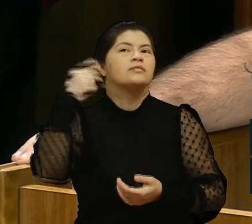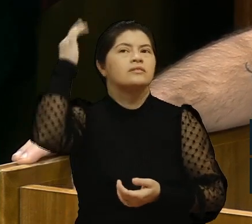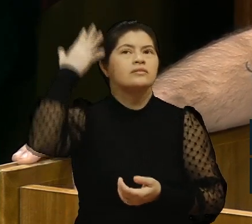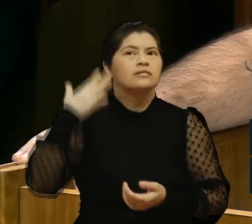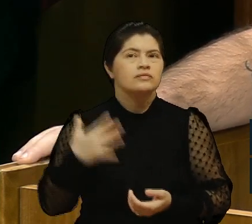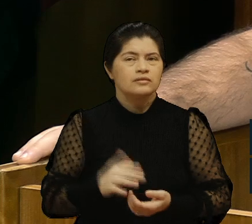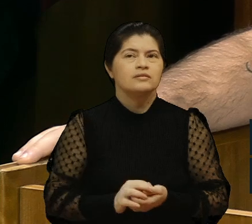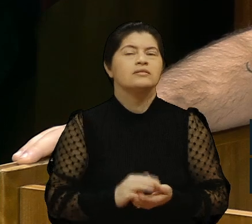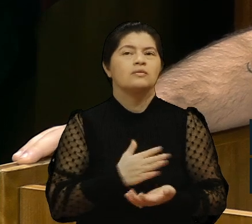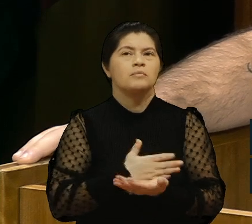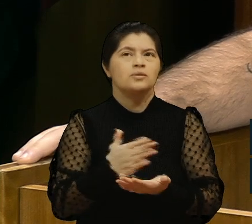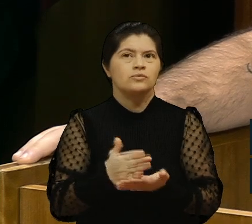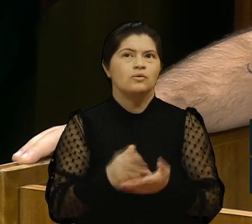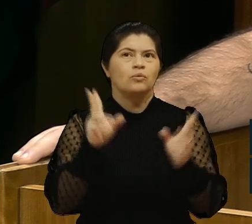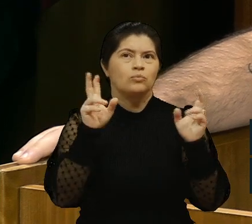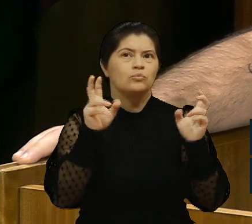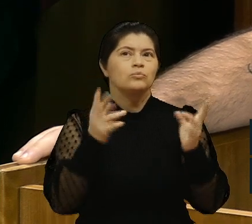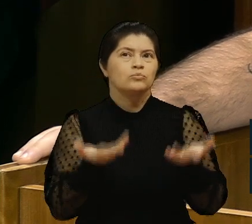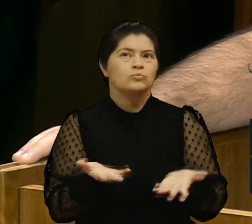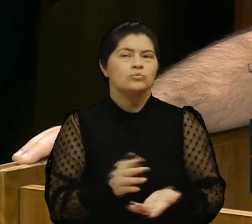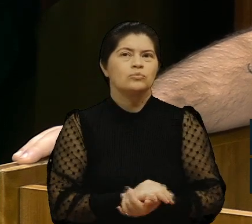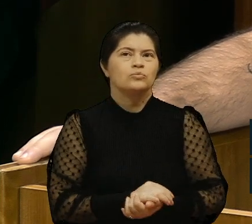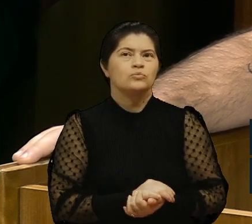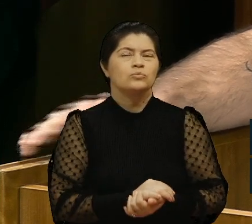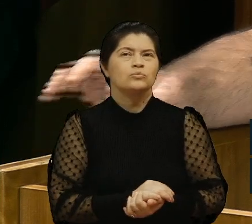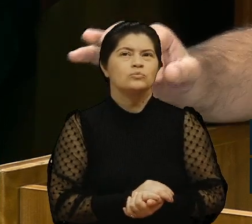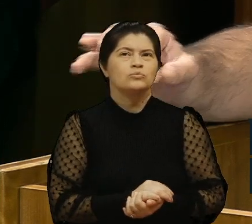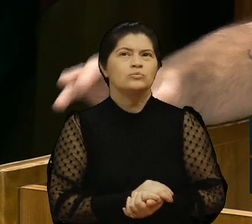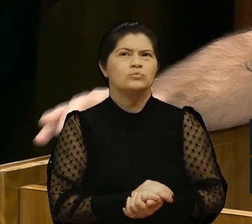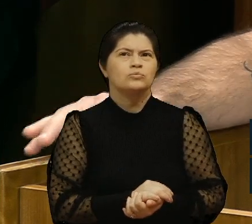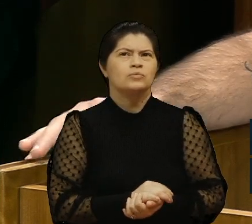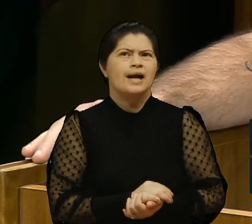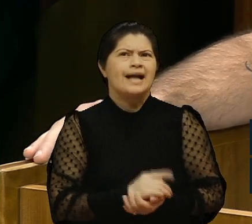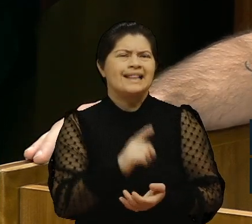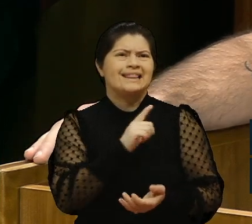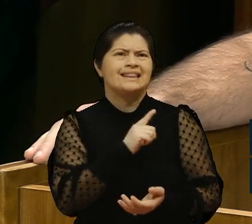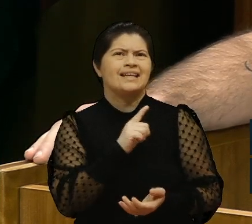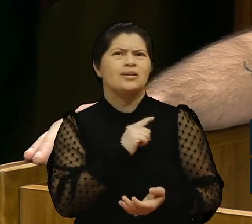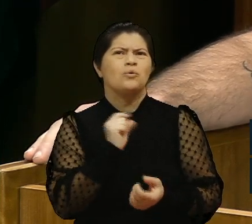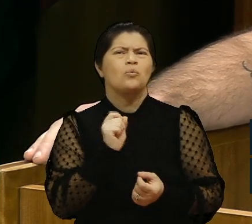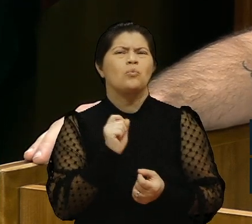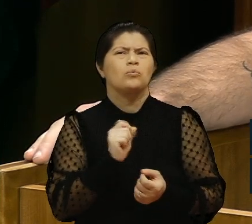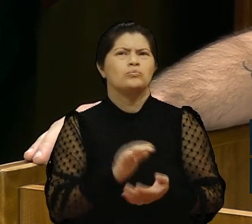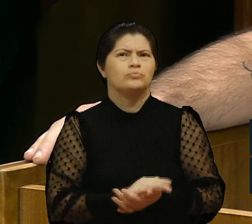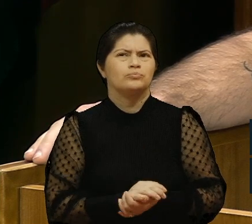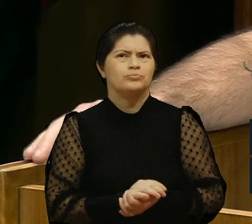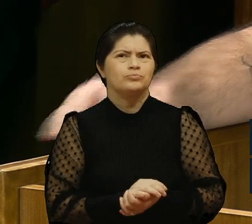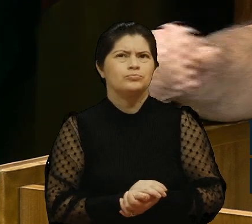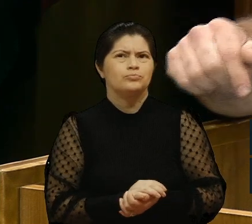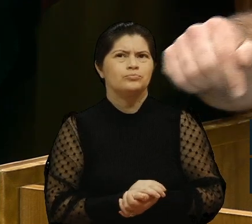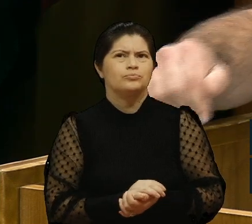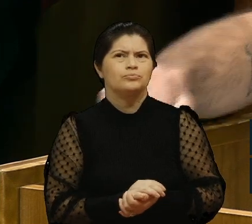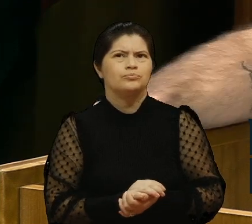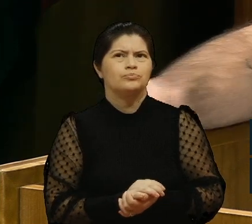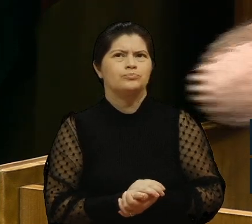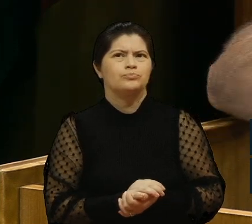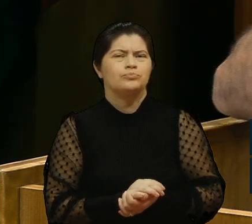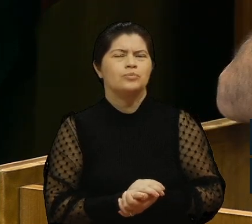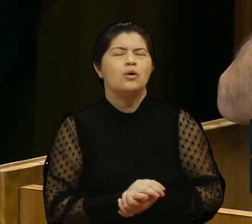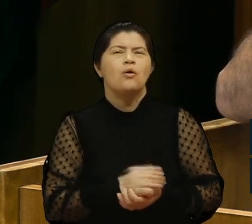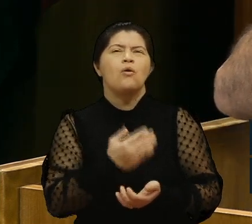iniciado ele. E aqui nós temos um grande impasse. O governo federal